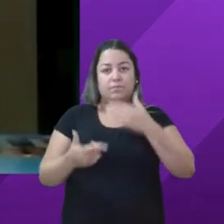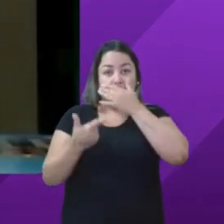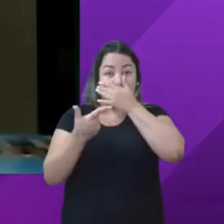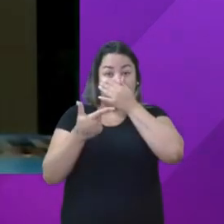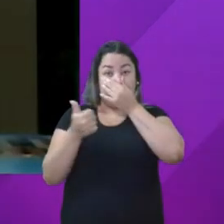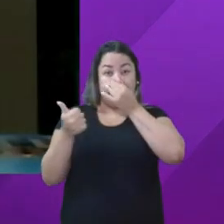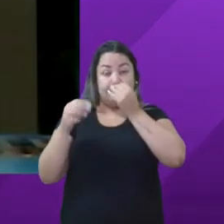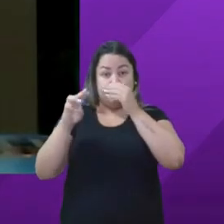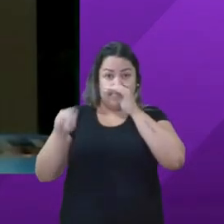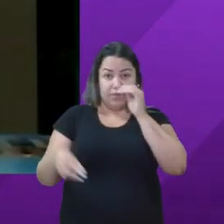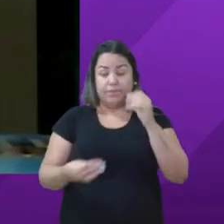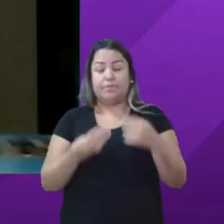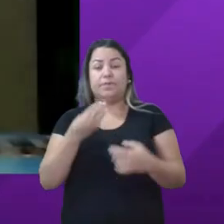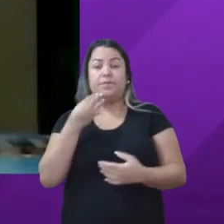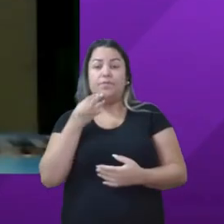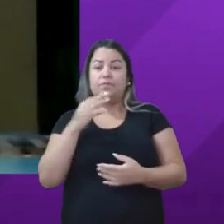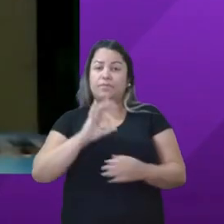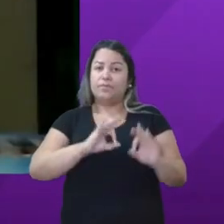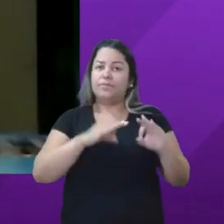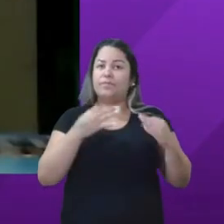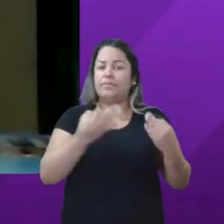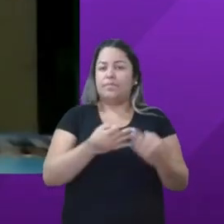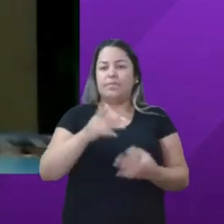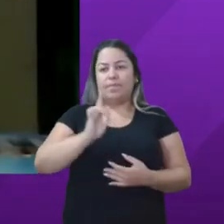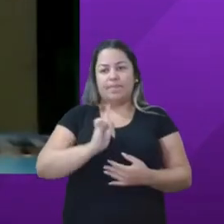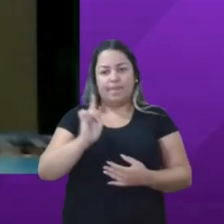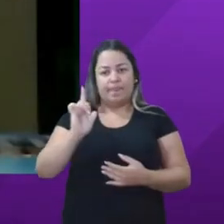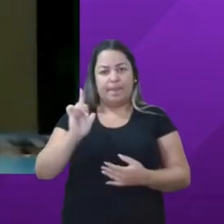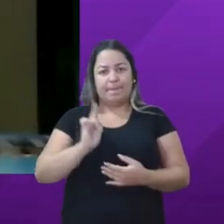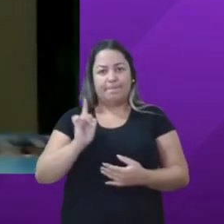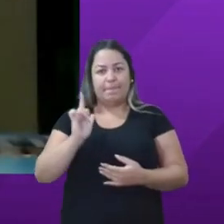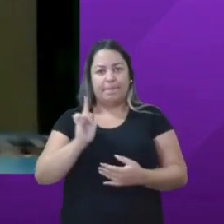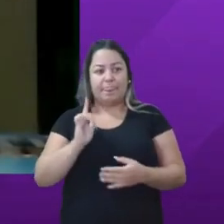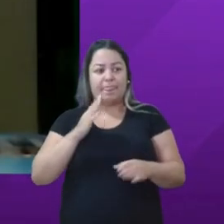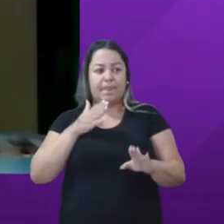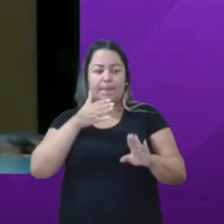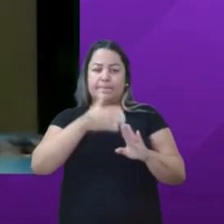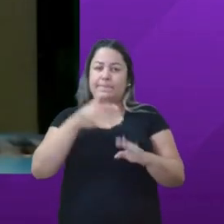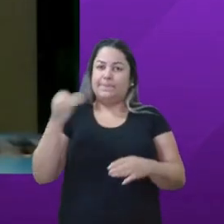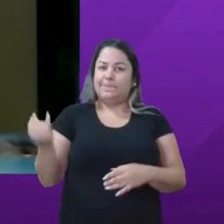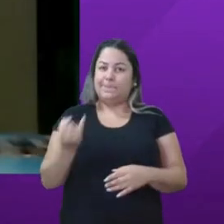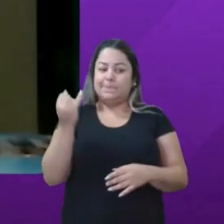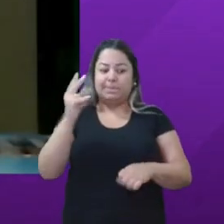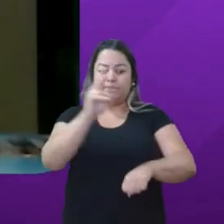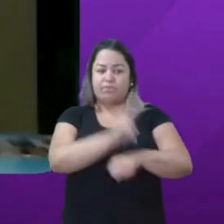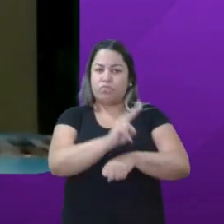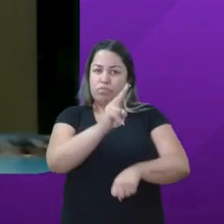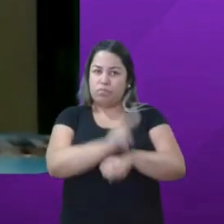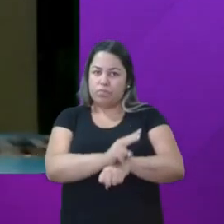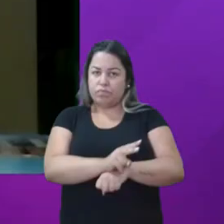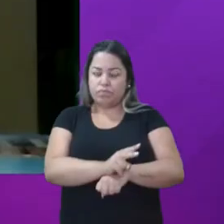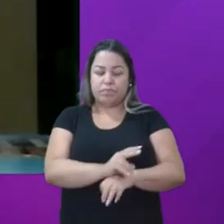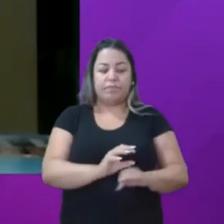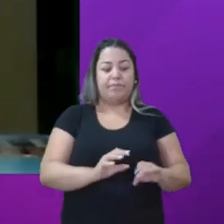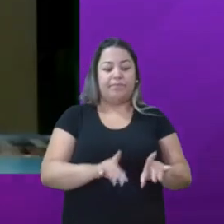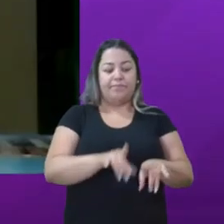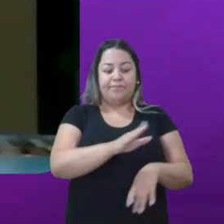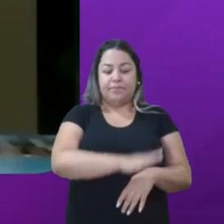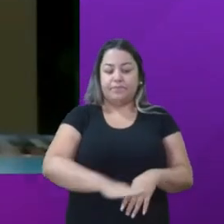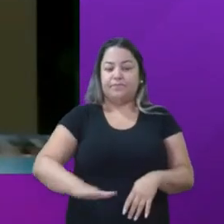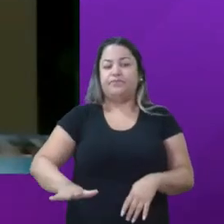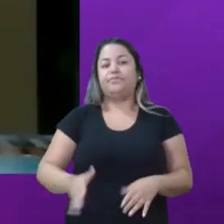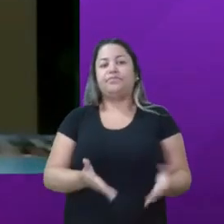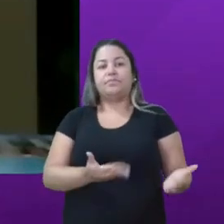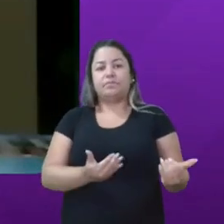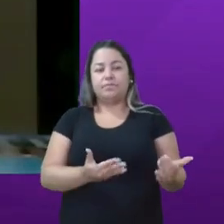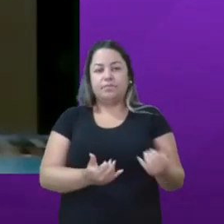21 milhões de famílias, elas têm como centralidade o cuidado e a proteção das crianças e adolescentes. Isso está